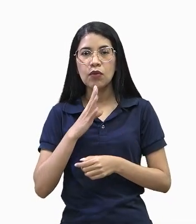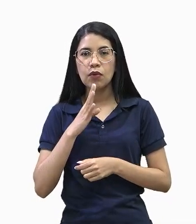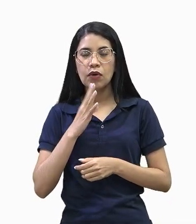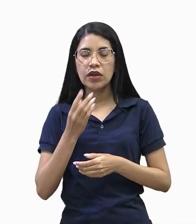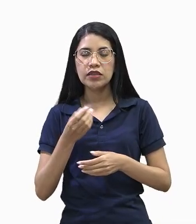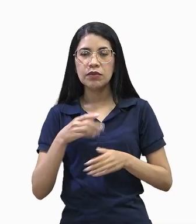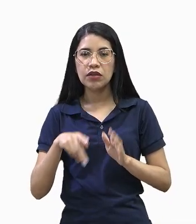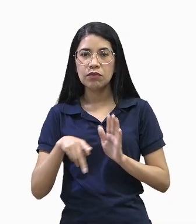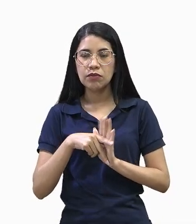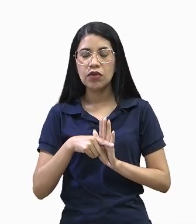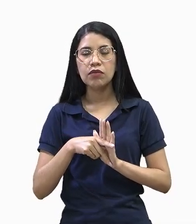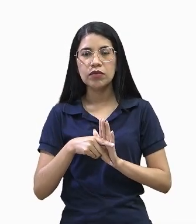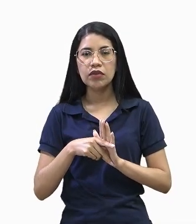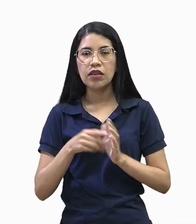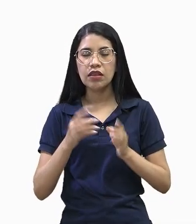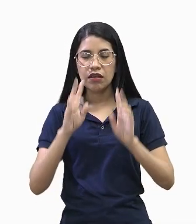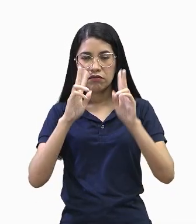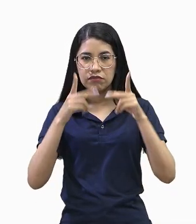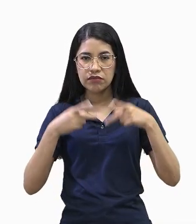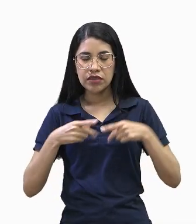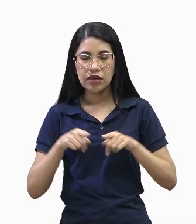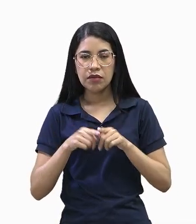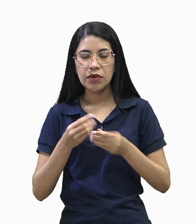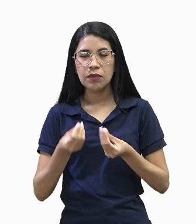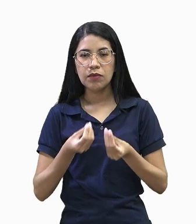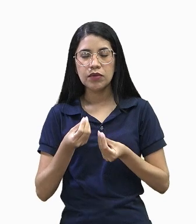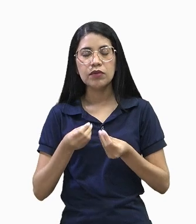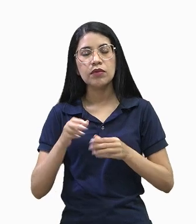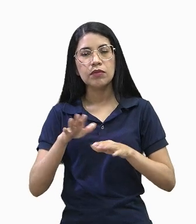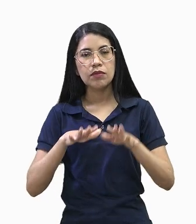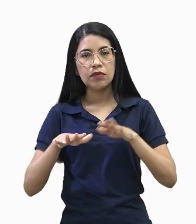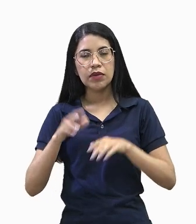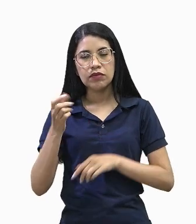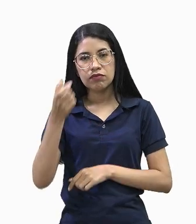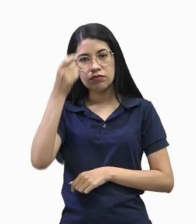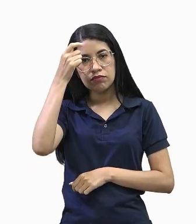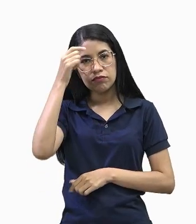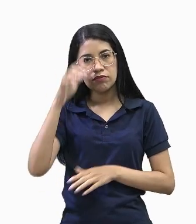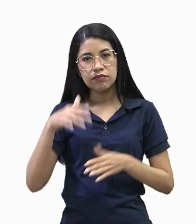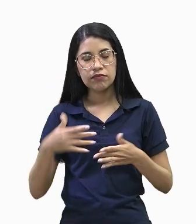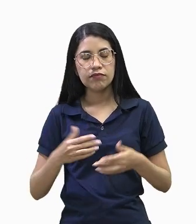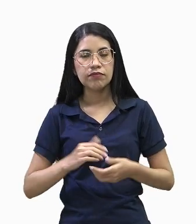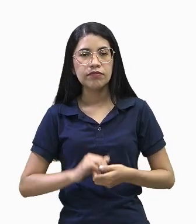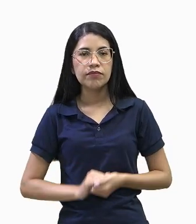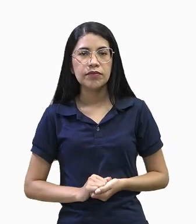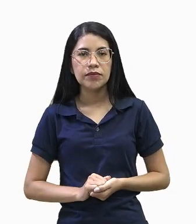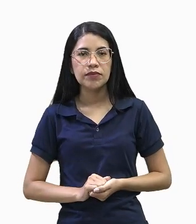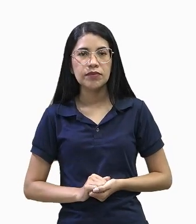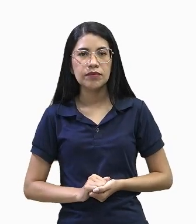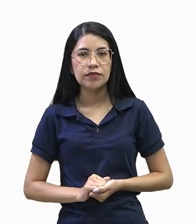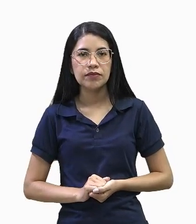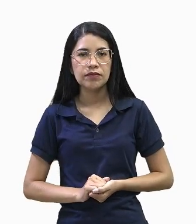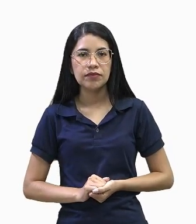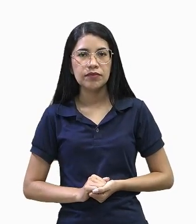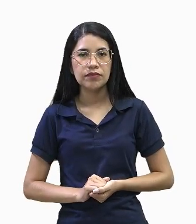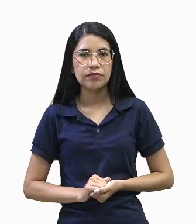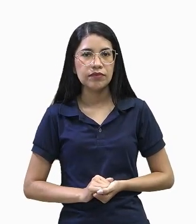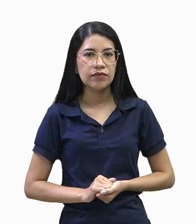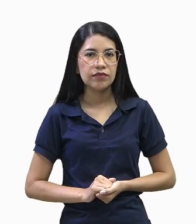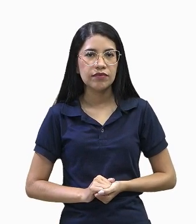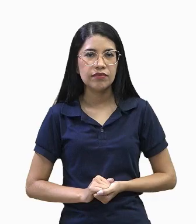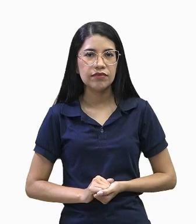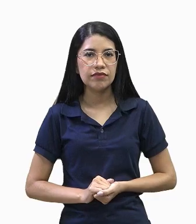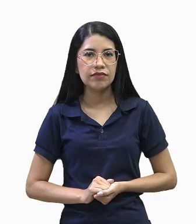por meio do movimento consciente. Então, gente, nós vimos que a ginástica, ela